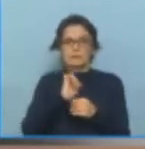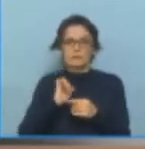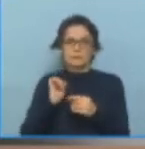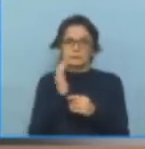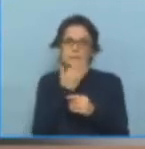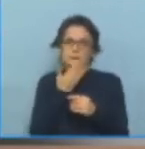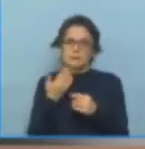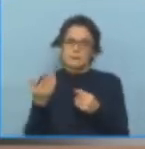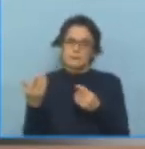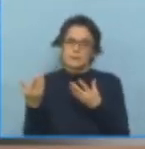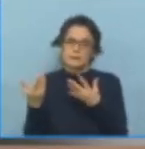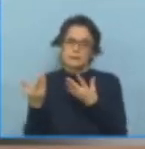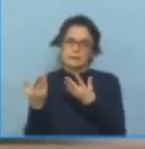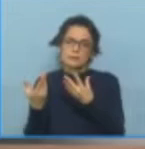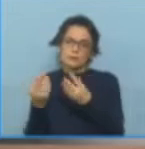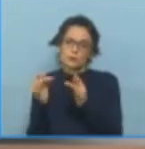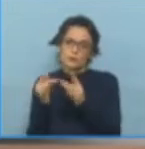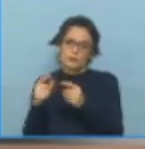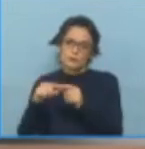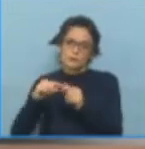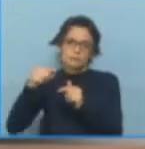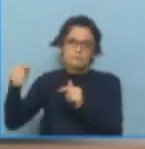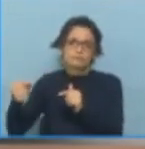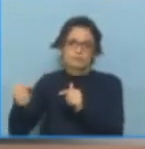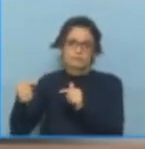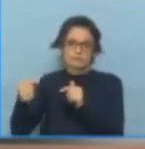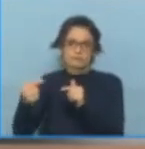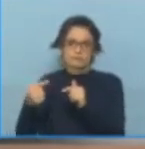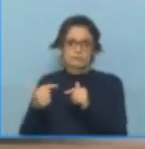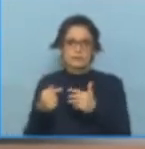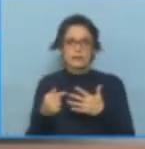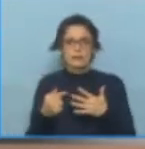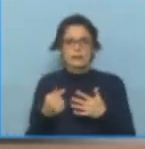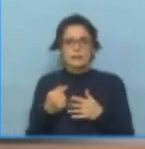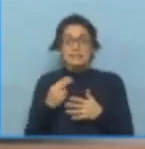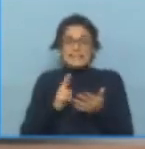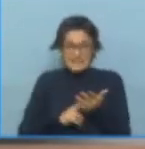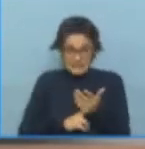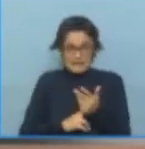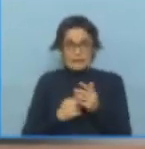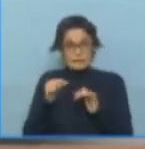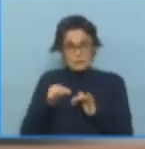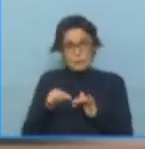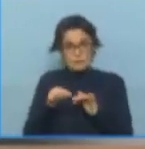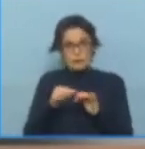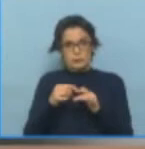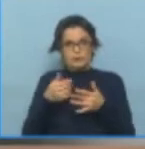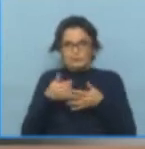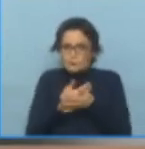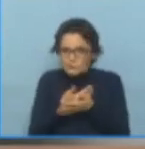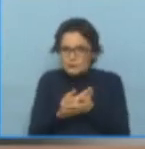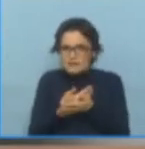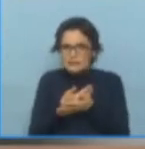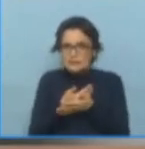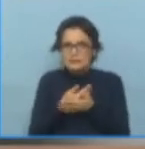Nós abandonamos e marginalizamos e silenciamos o morrer, mas isso nós estamos a destruir a pessoa que